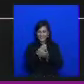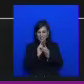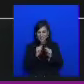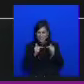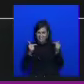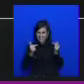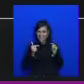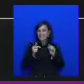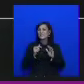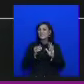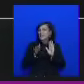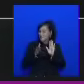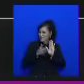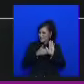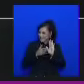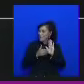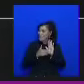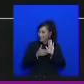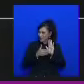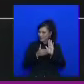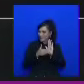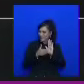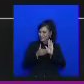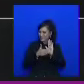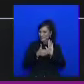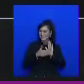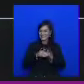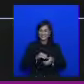Acredite na sorte e faça sua fezinha.